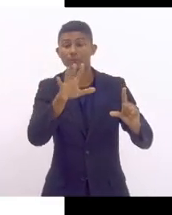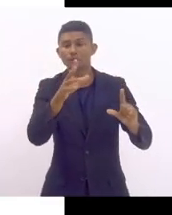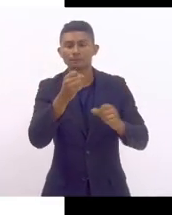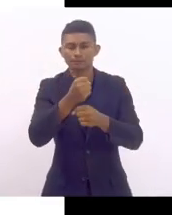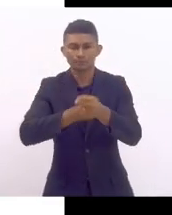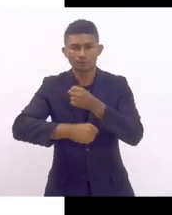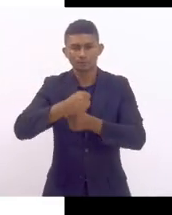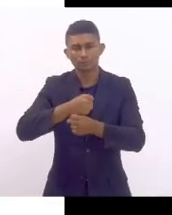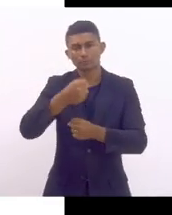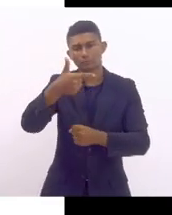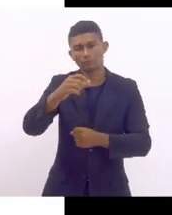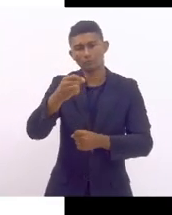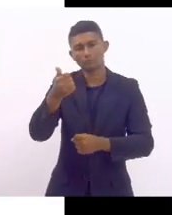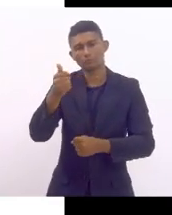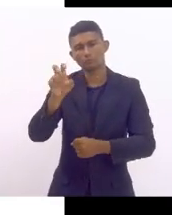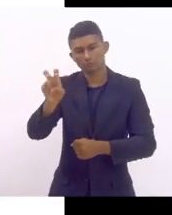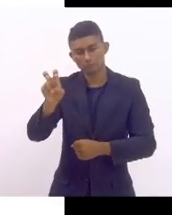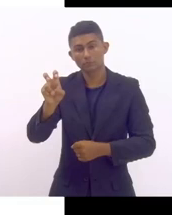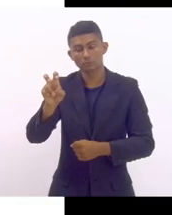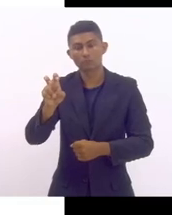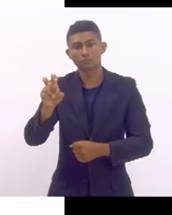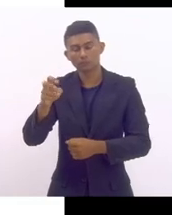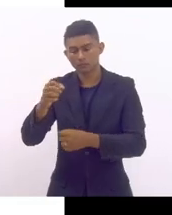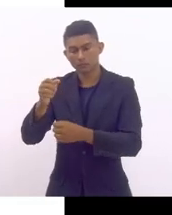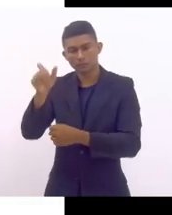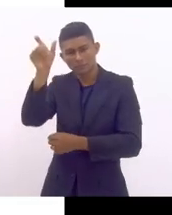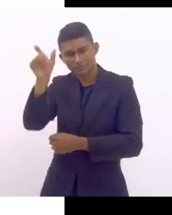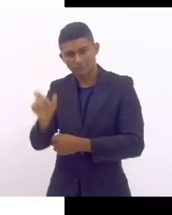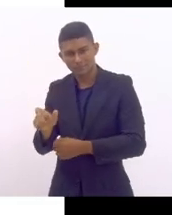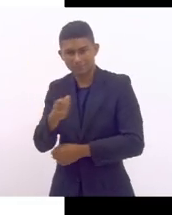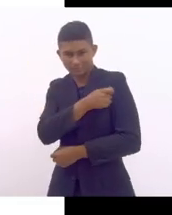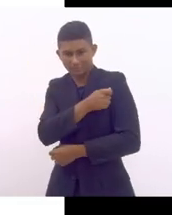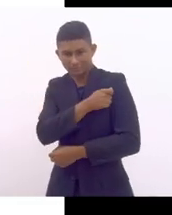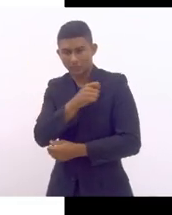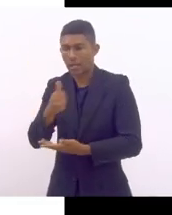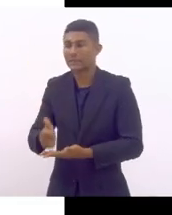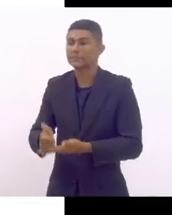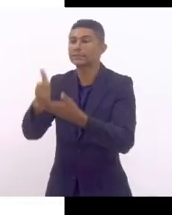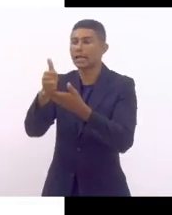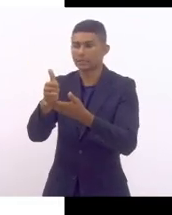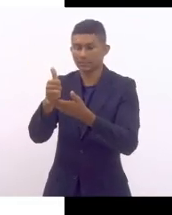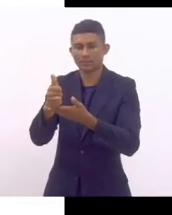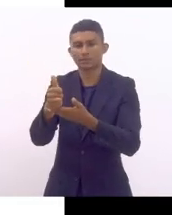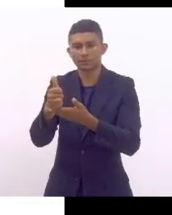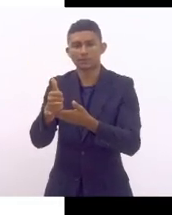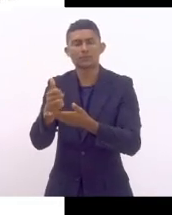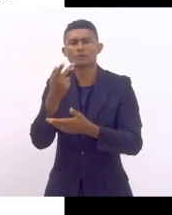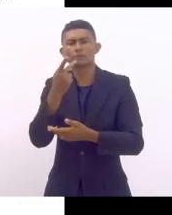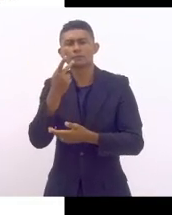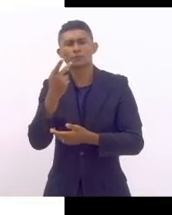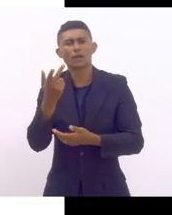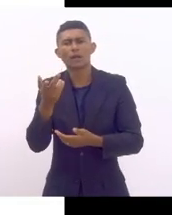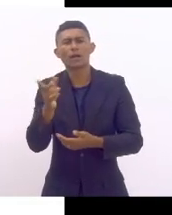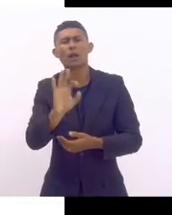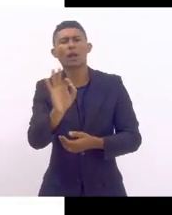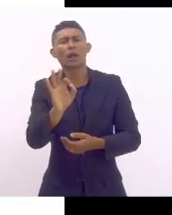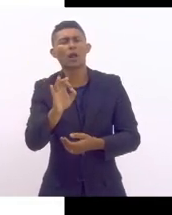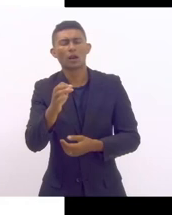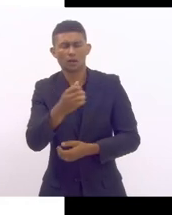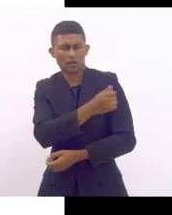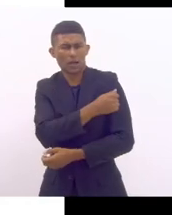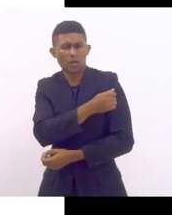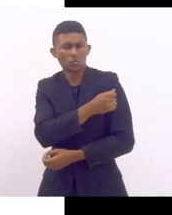2015 assistência ao estudante que é a parte que sempre dizem Nós não somos mexendo na assistência estudantil